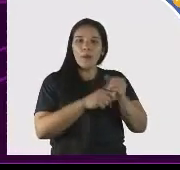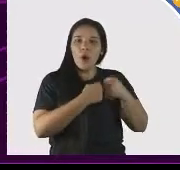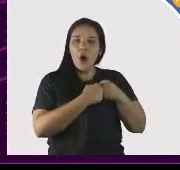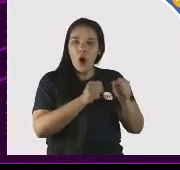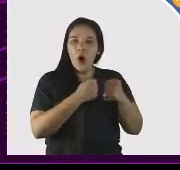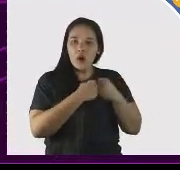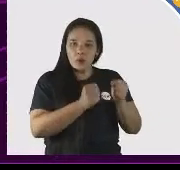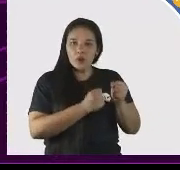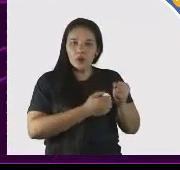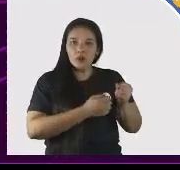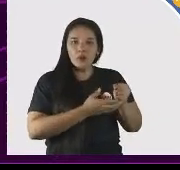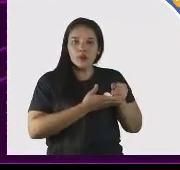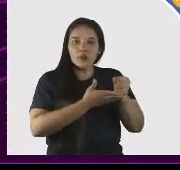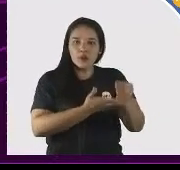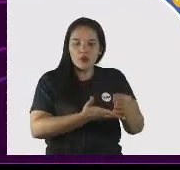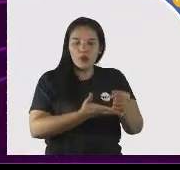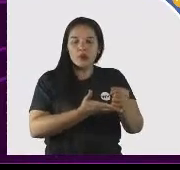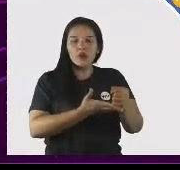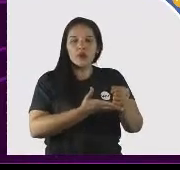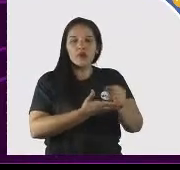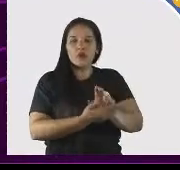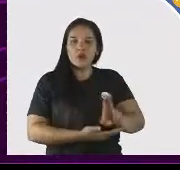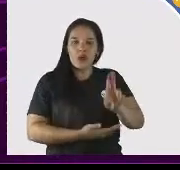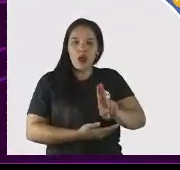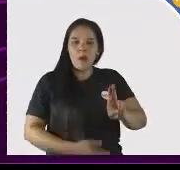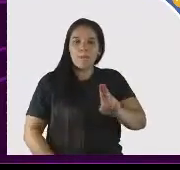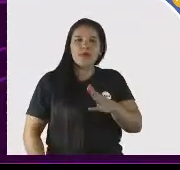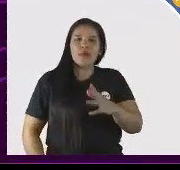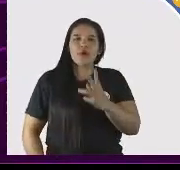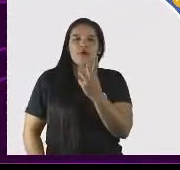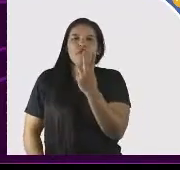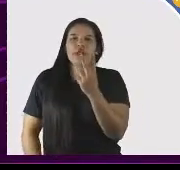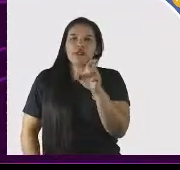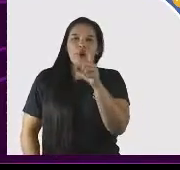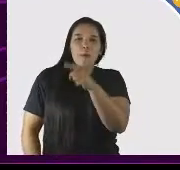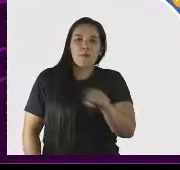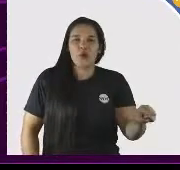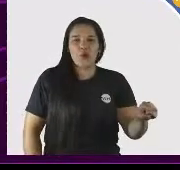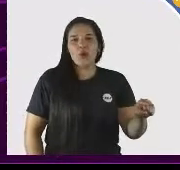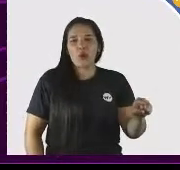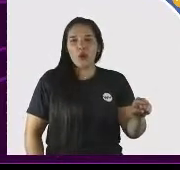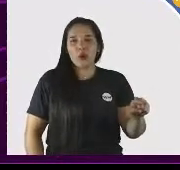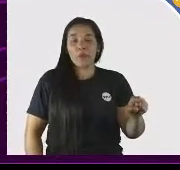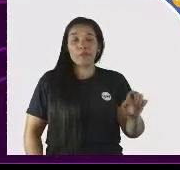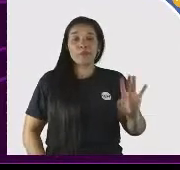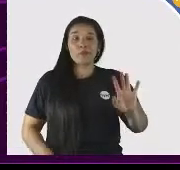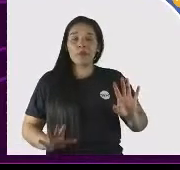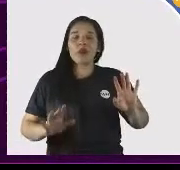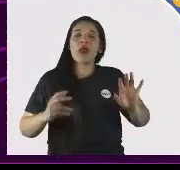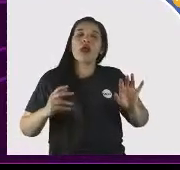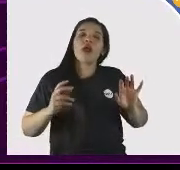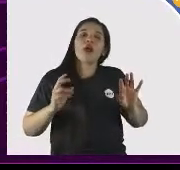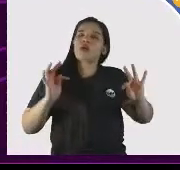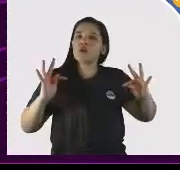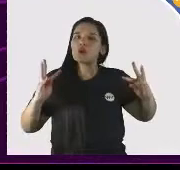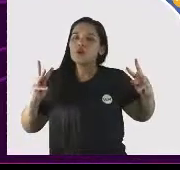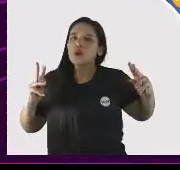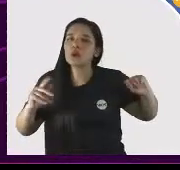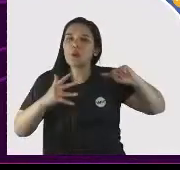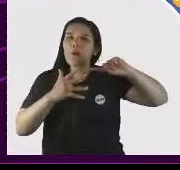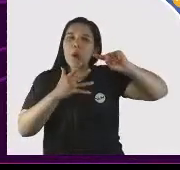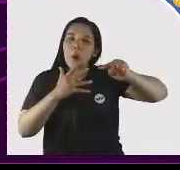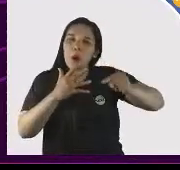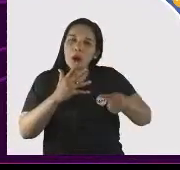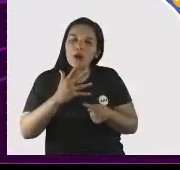vai chegar em torno de 25 mil unidades Então se emplacar todas essas